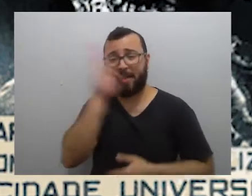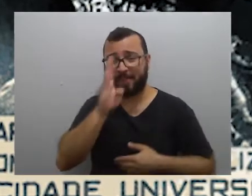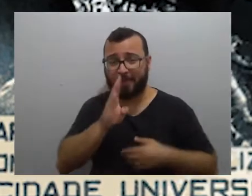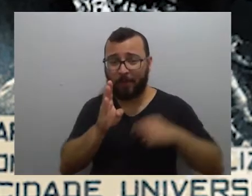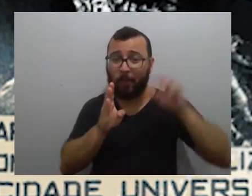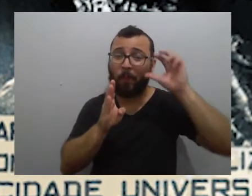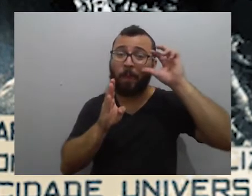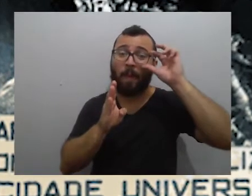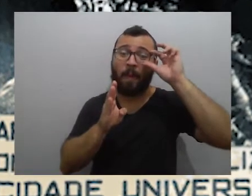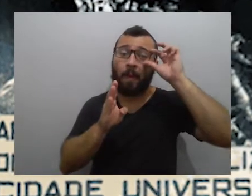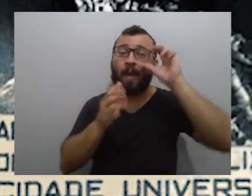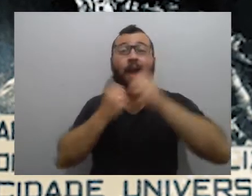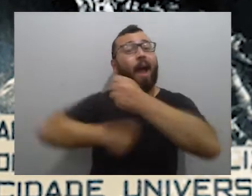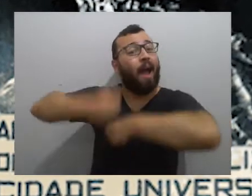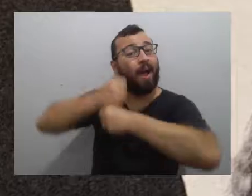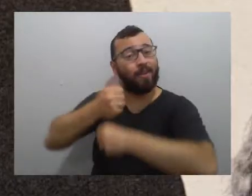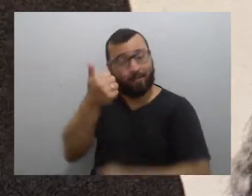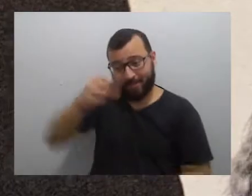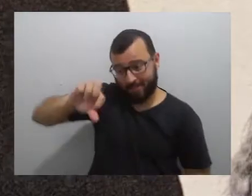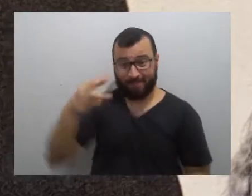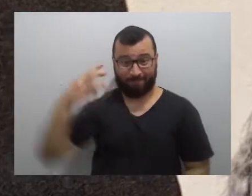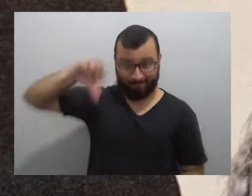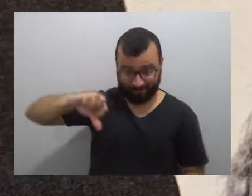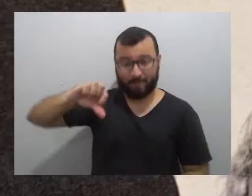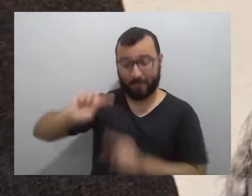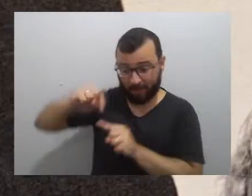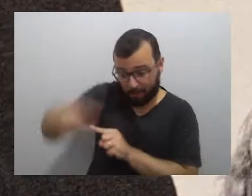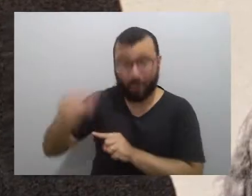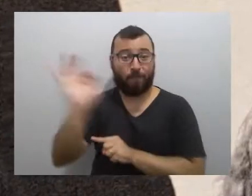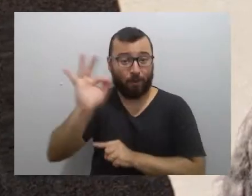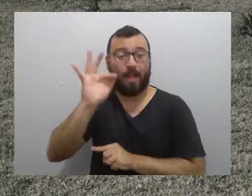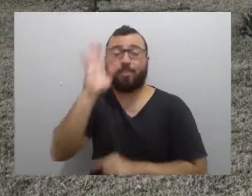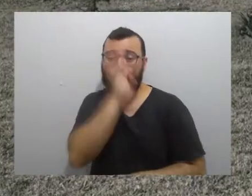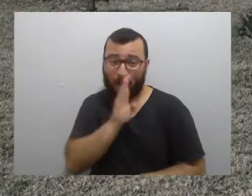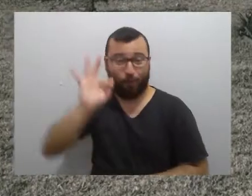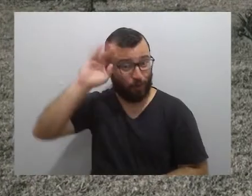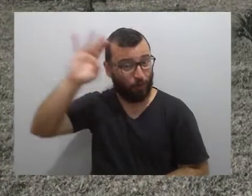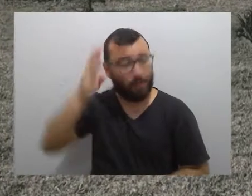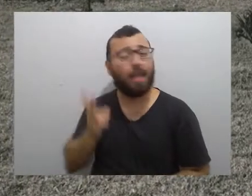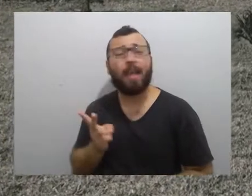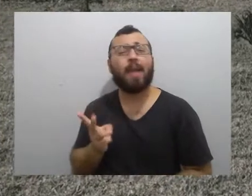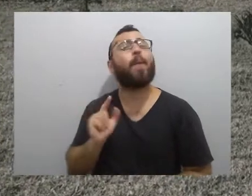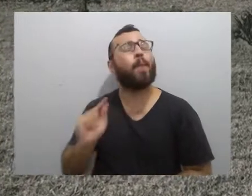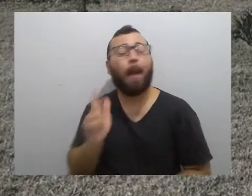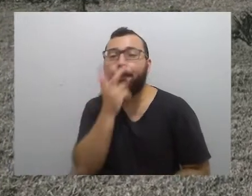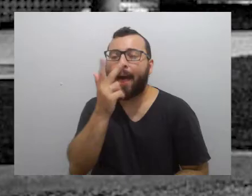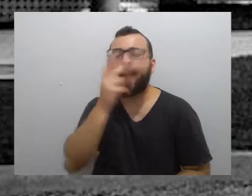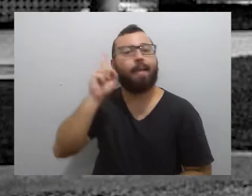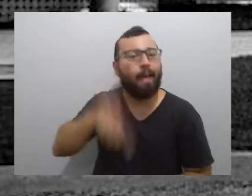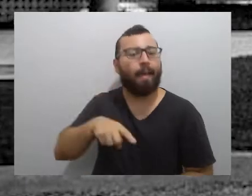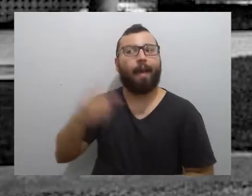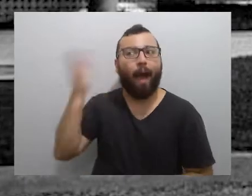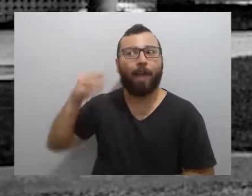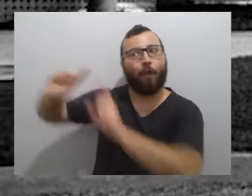Fundão foi escolhida como sede da cidade universitária. O primeiro prédio foi inaugurado em 1953, no Instituto